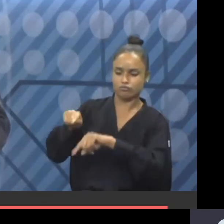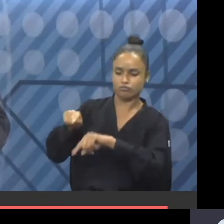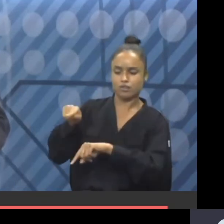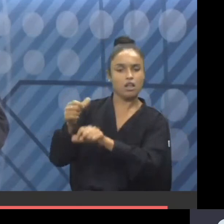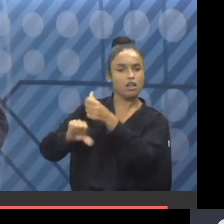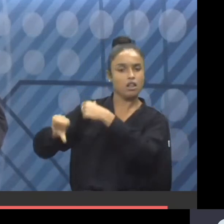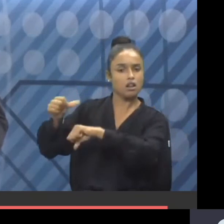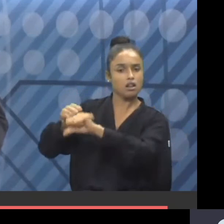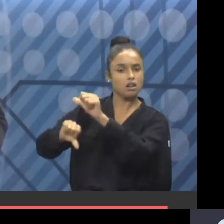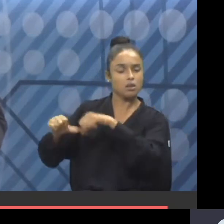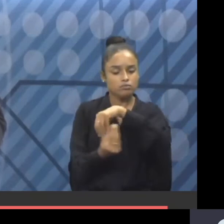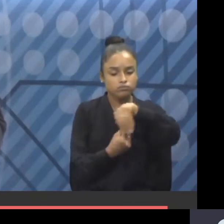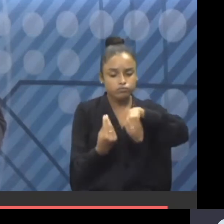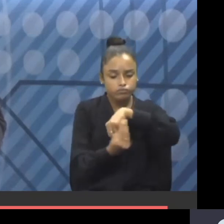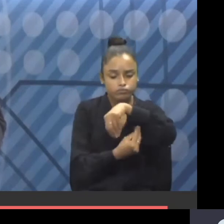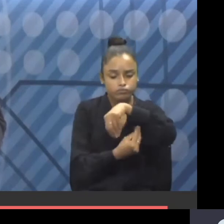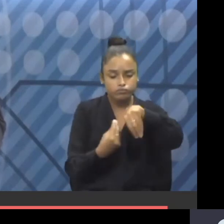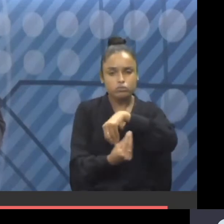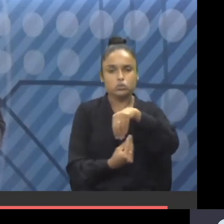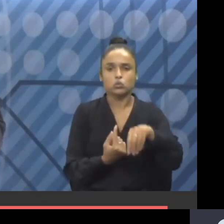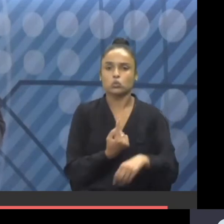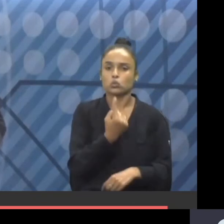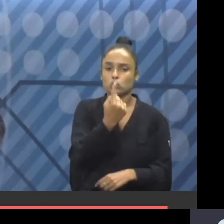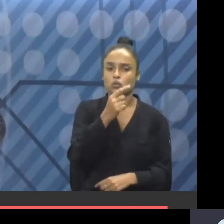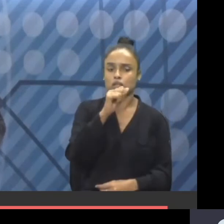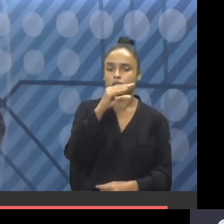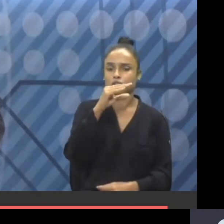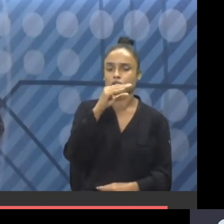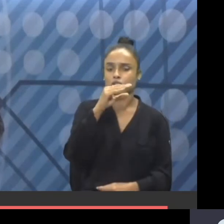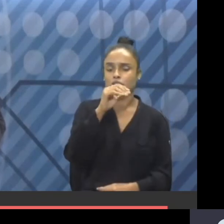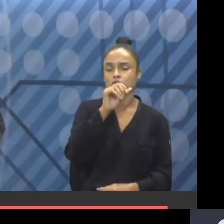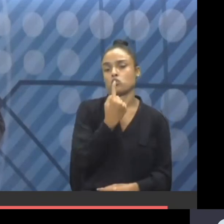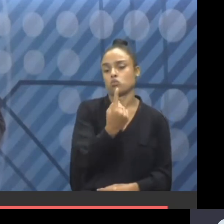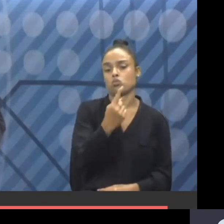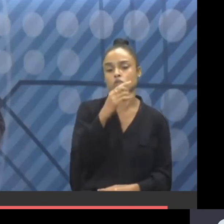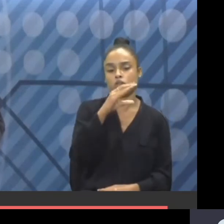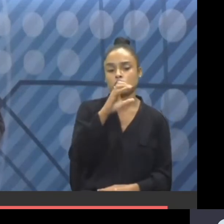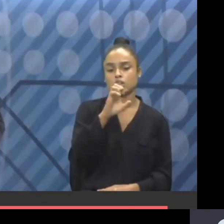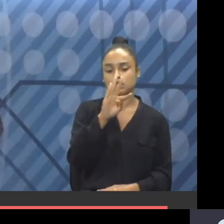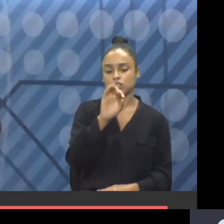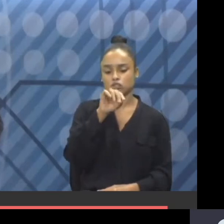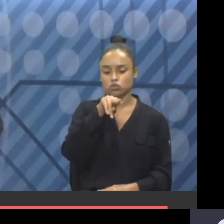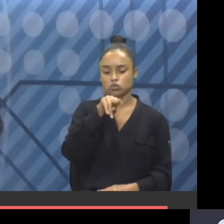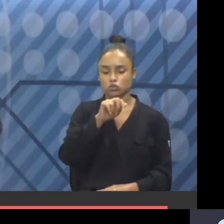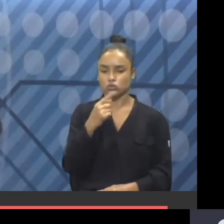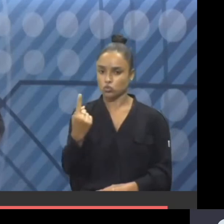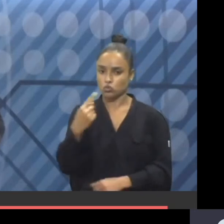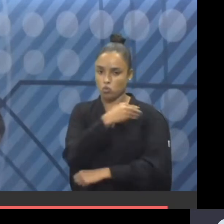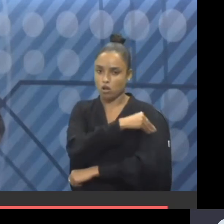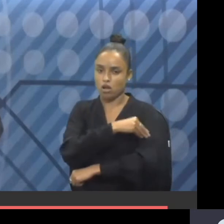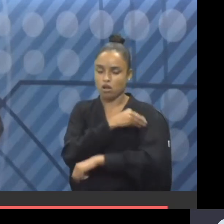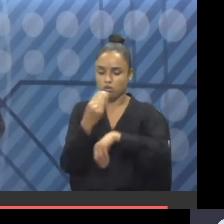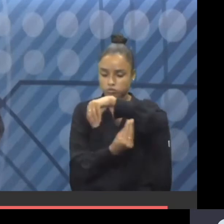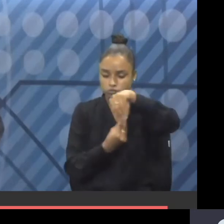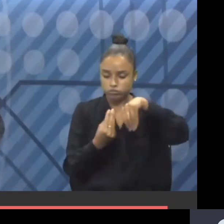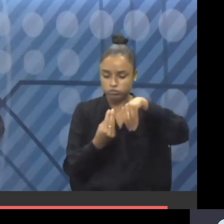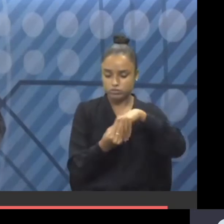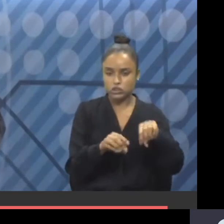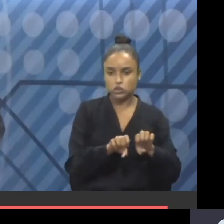dois grupos funcionais, uma acetona e um álcool, ambos compostos de estruturas